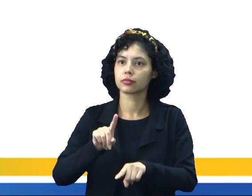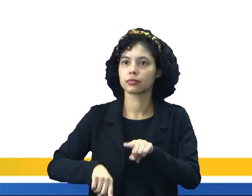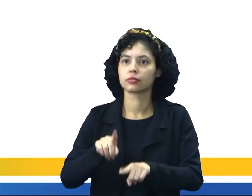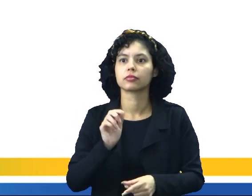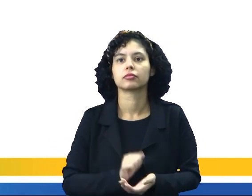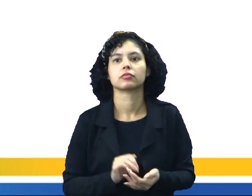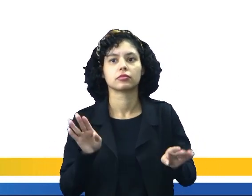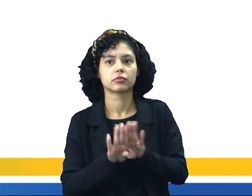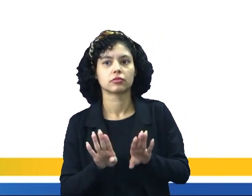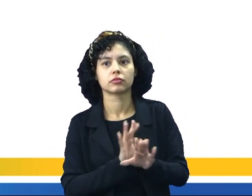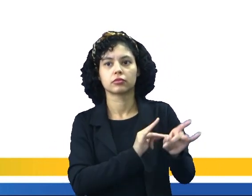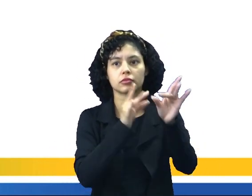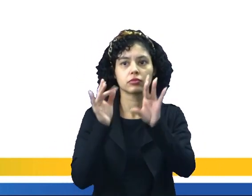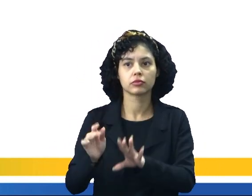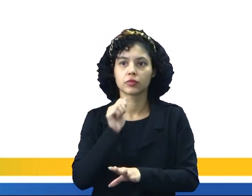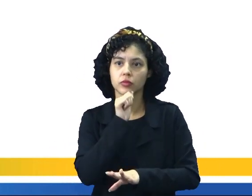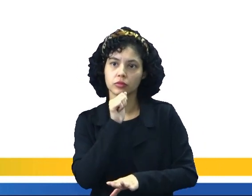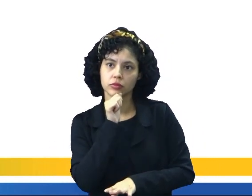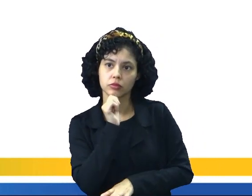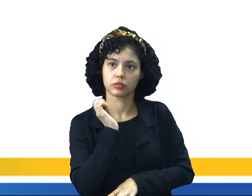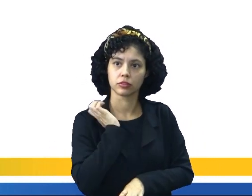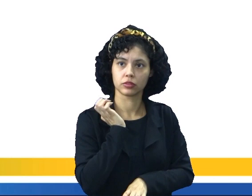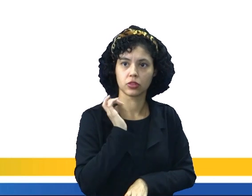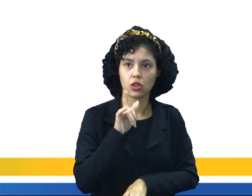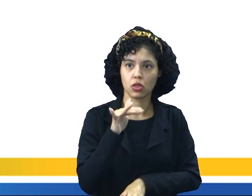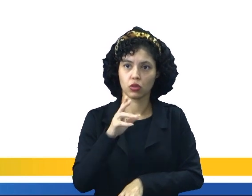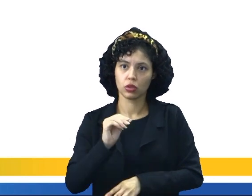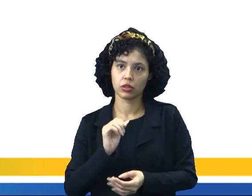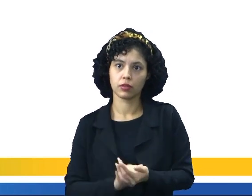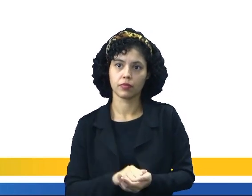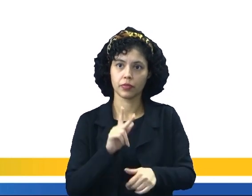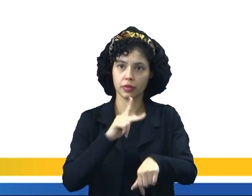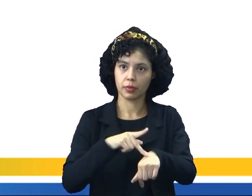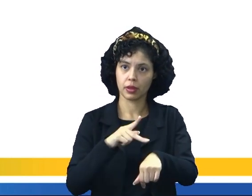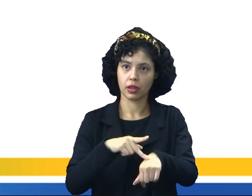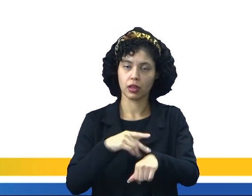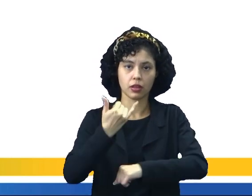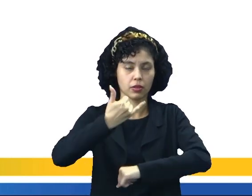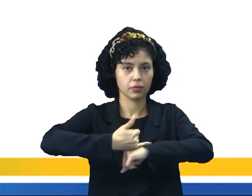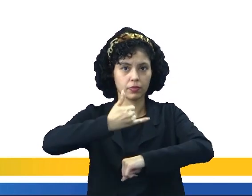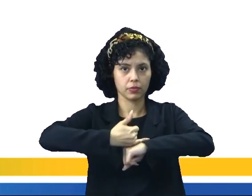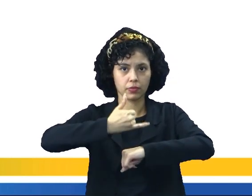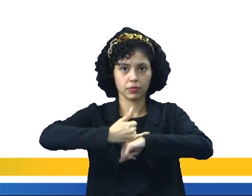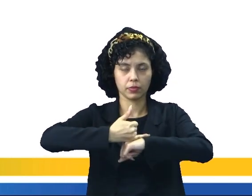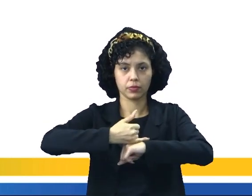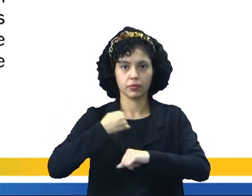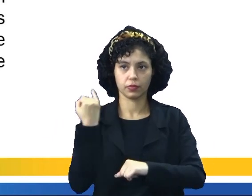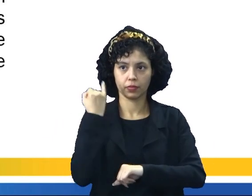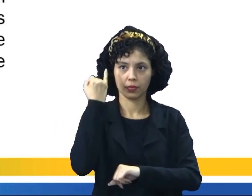também comercializavam itens considerados luxuosos, como pedras e metais preciosos.